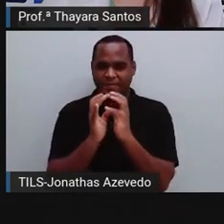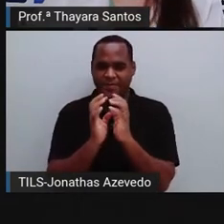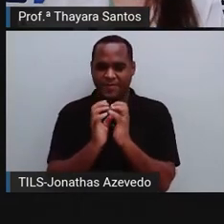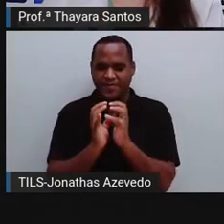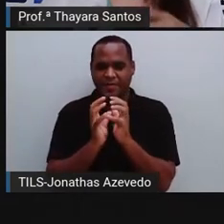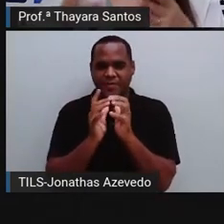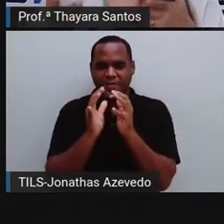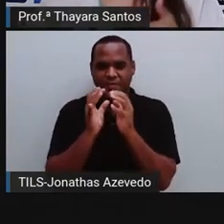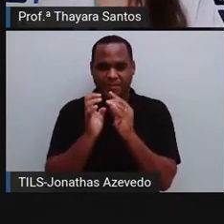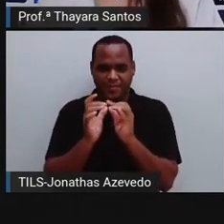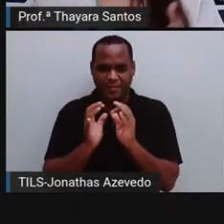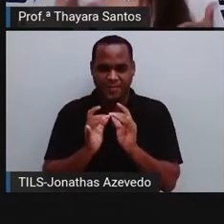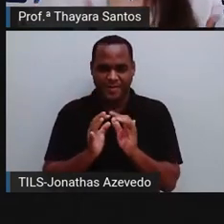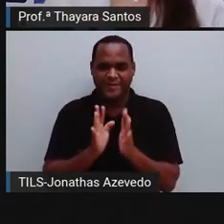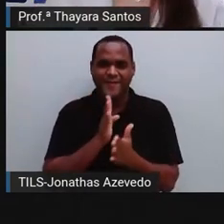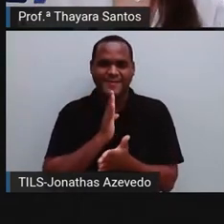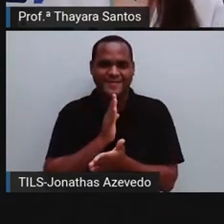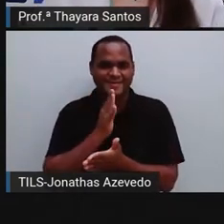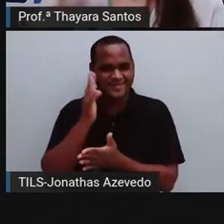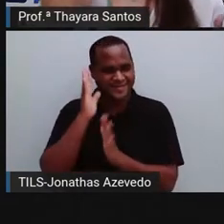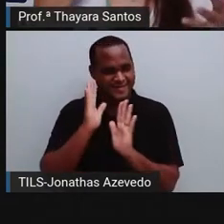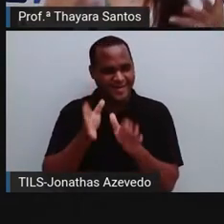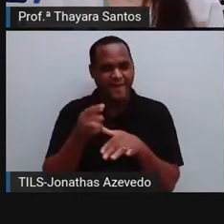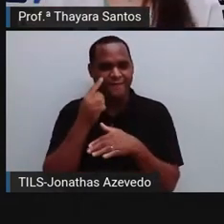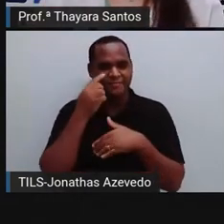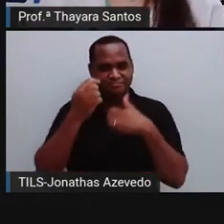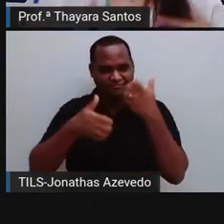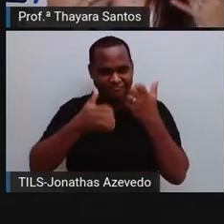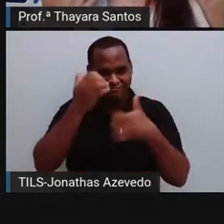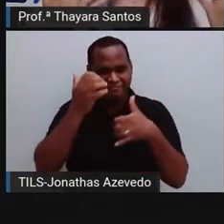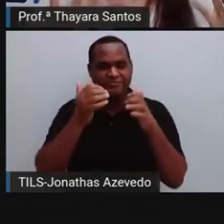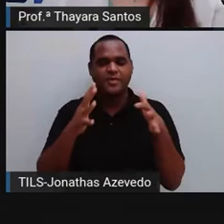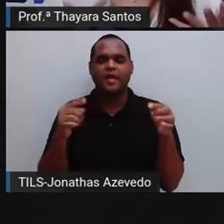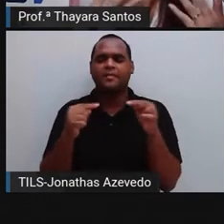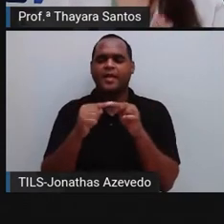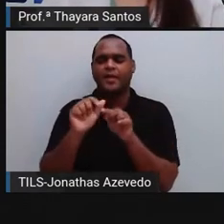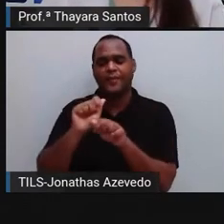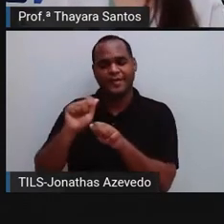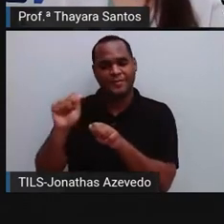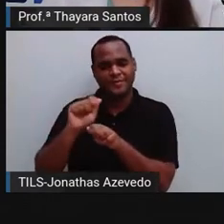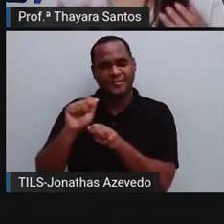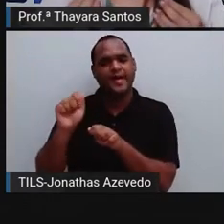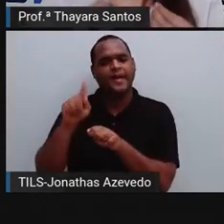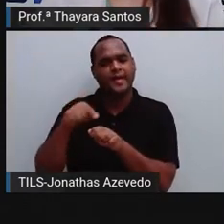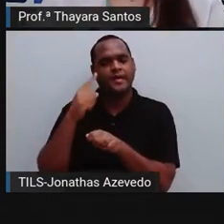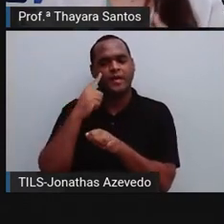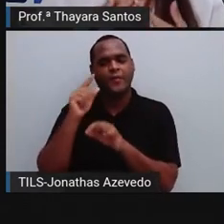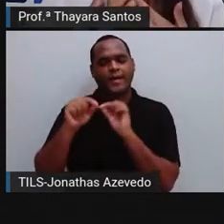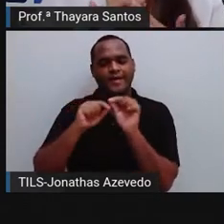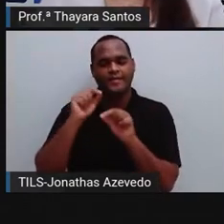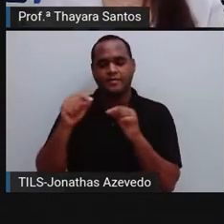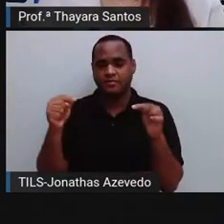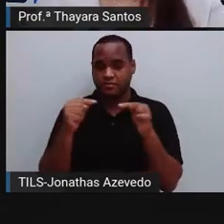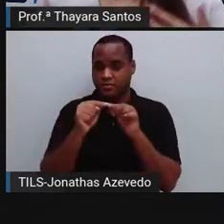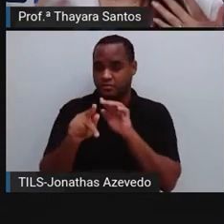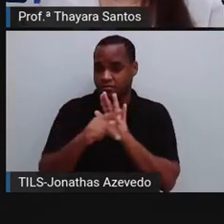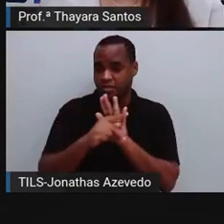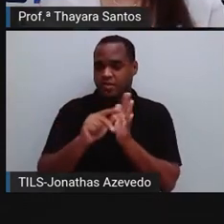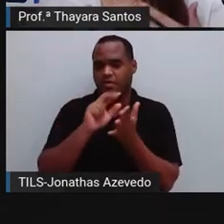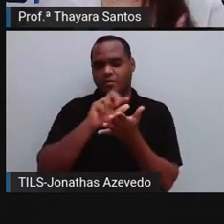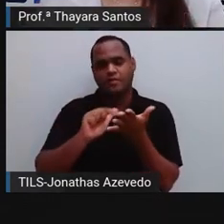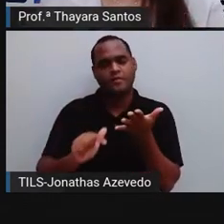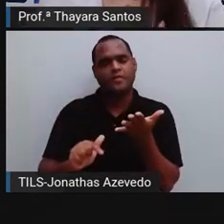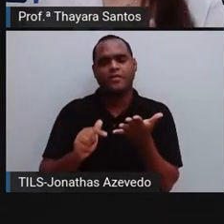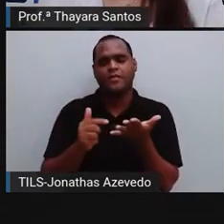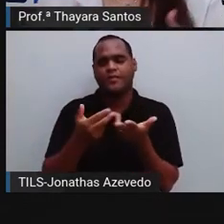que a gente chama de átomos ou moléculas. Os átomos, eles formam as moléculas e esses átomos, eles estão presentes